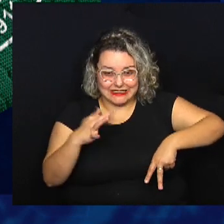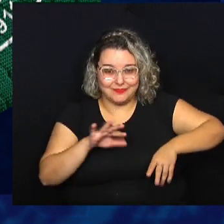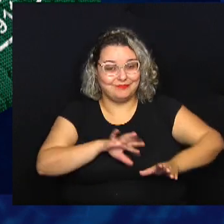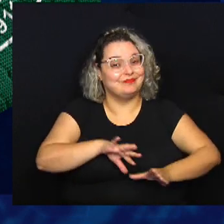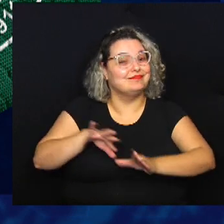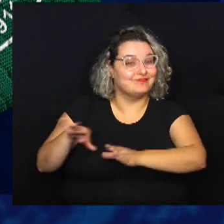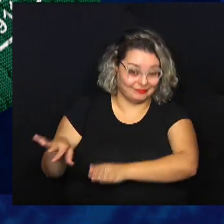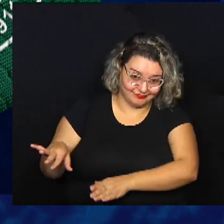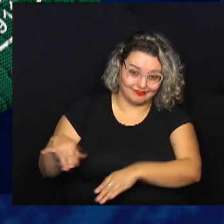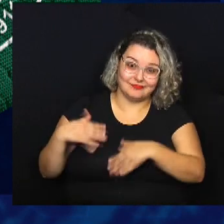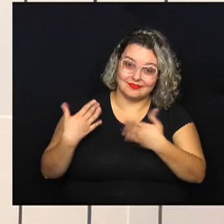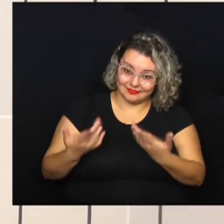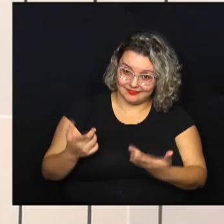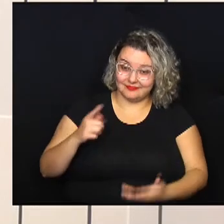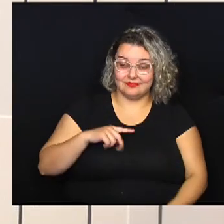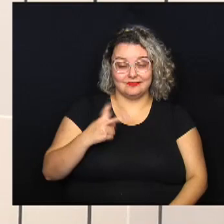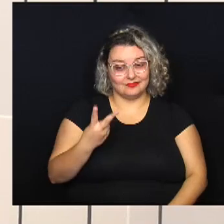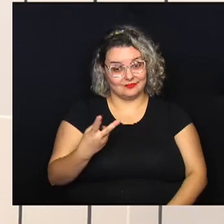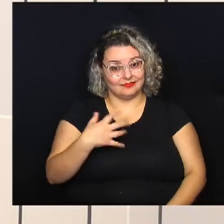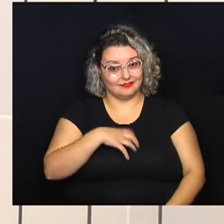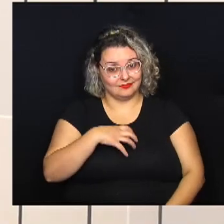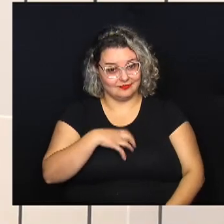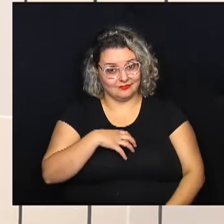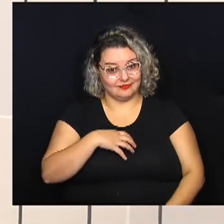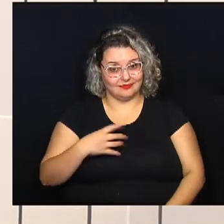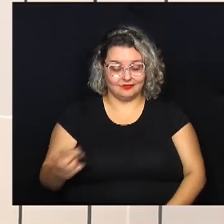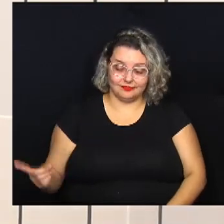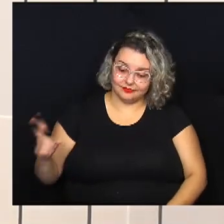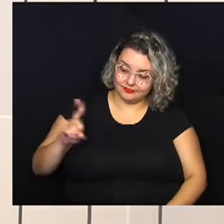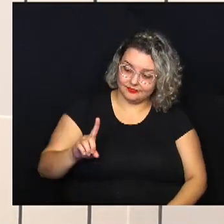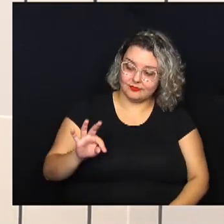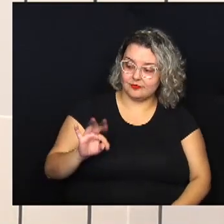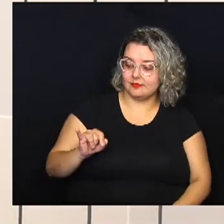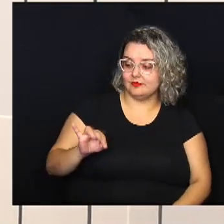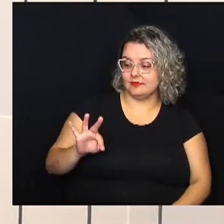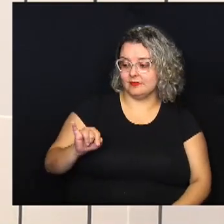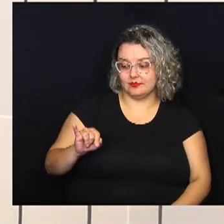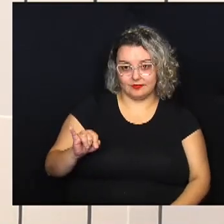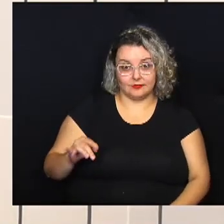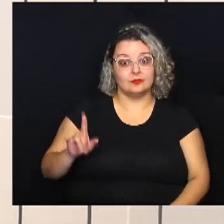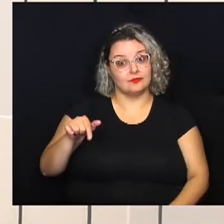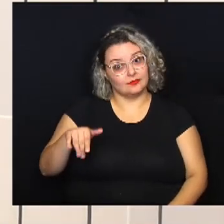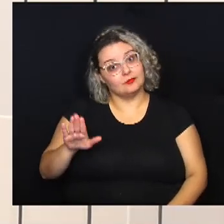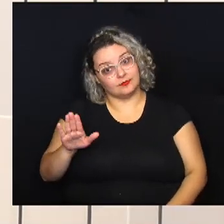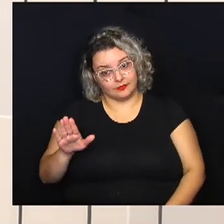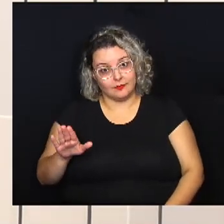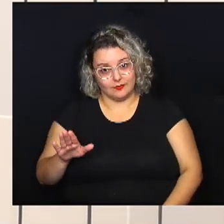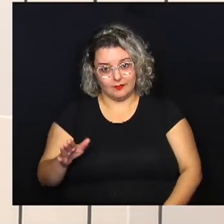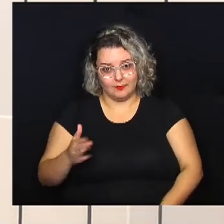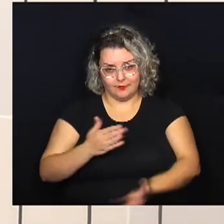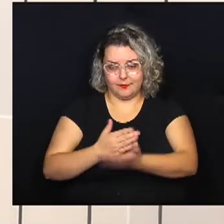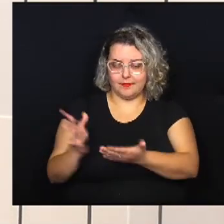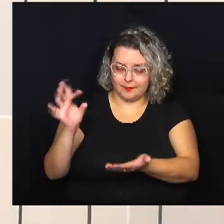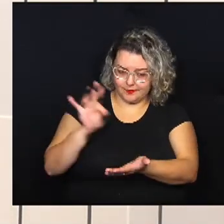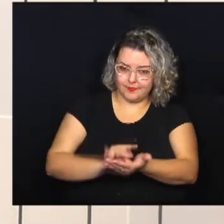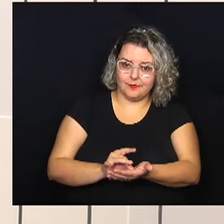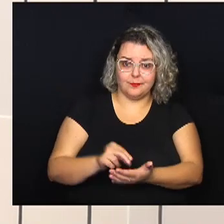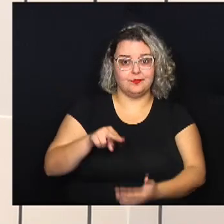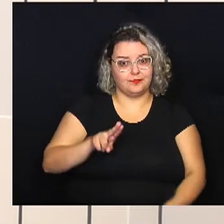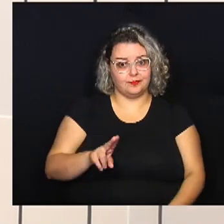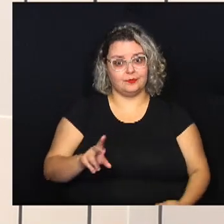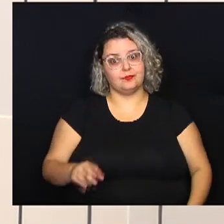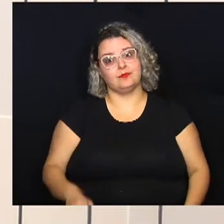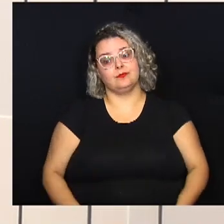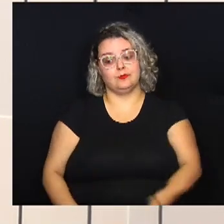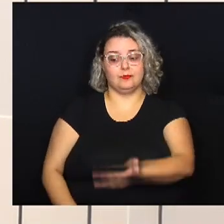fora, e aí ele tem duas opções. Ou ele coloca o Titi, que é o mais cotado a começar entre os titulares, ou ele